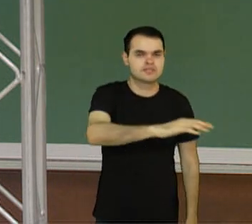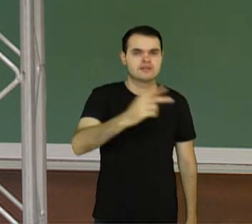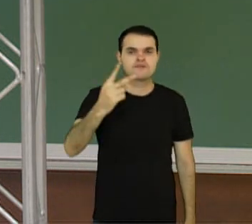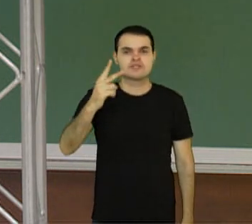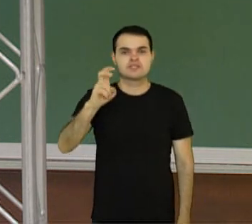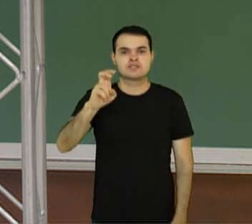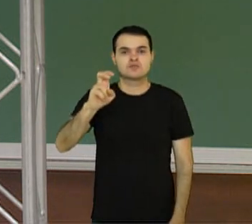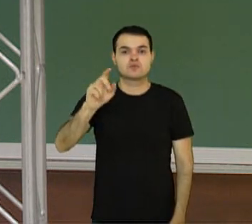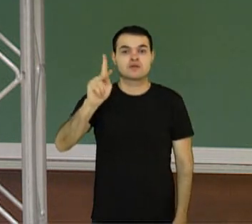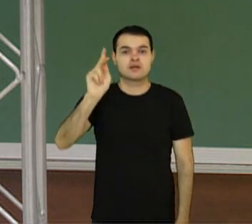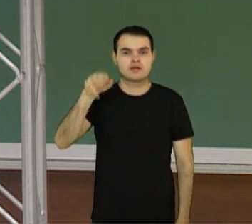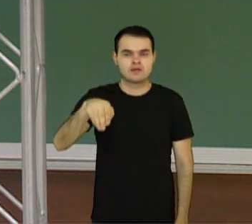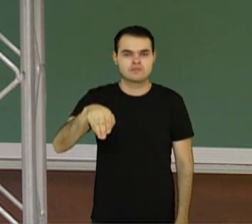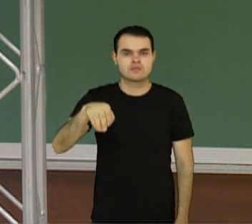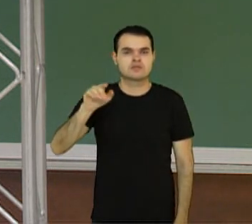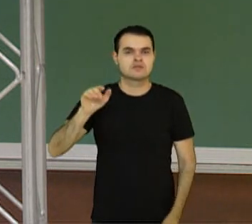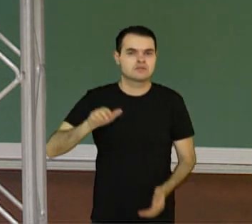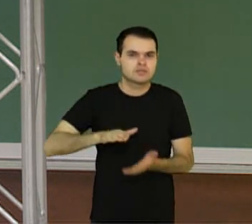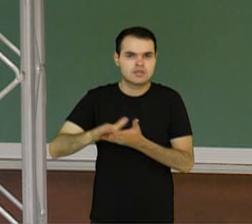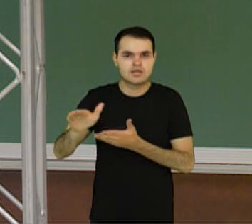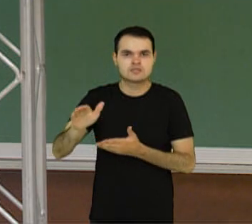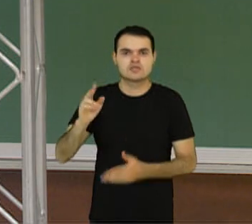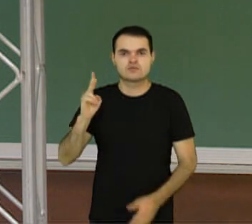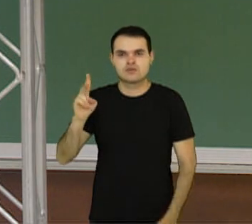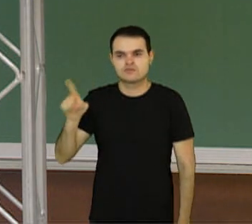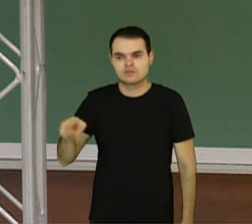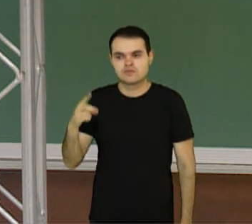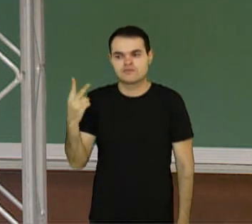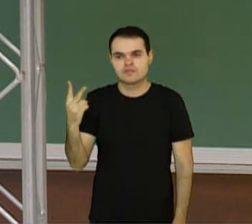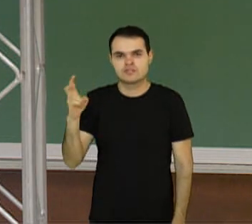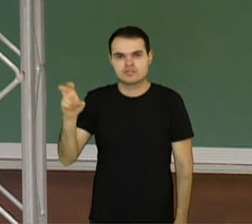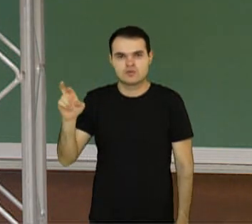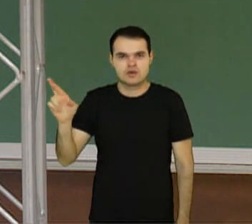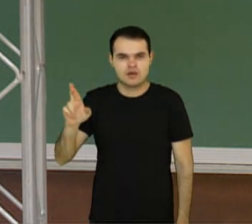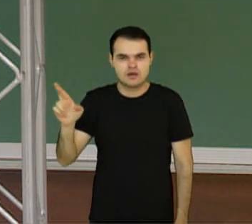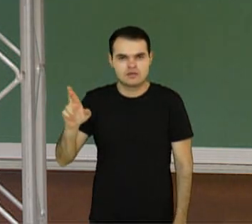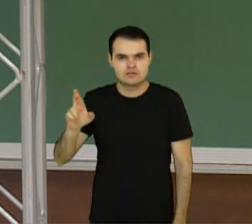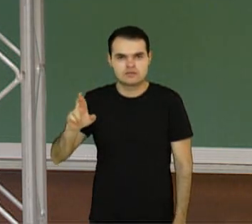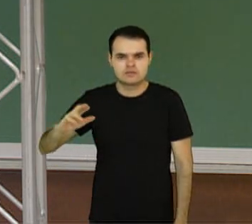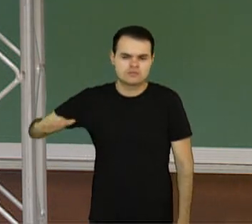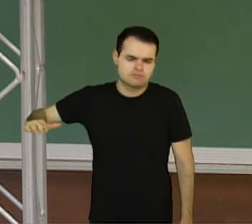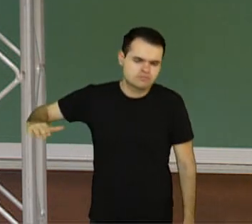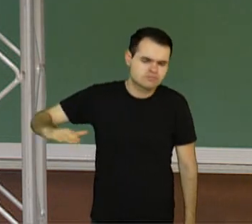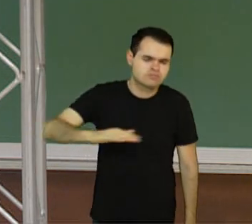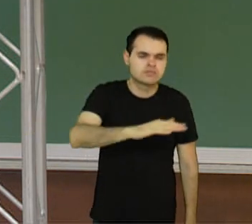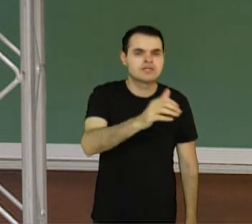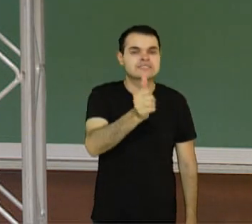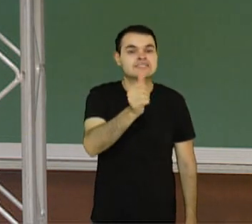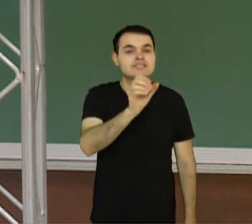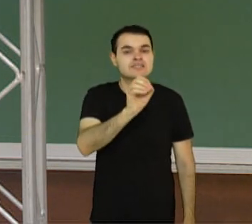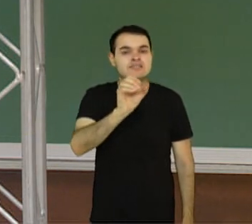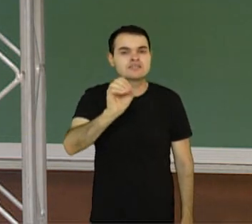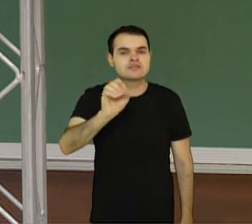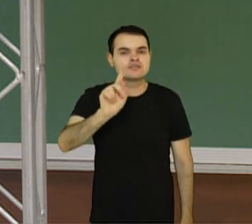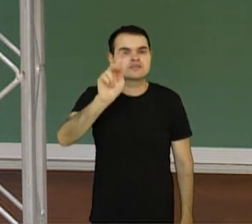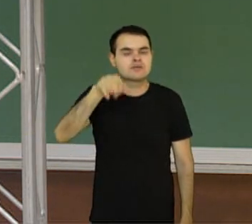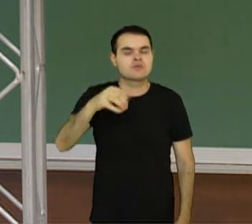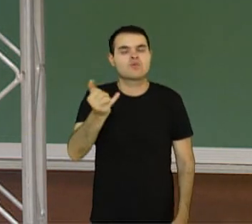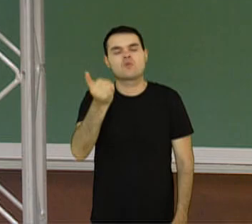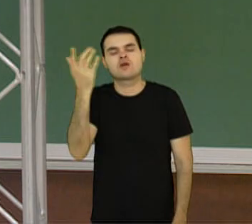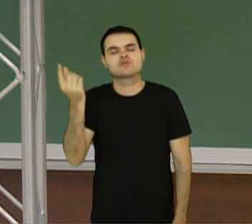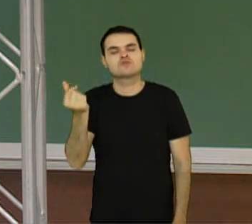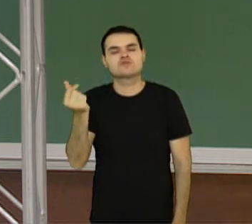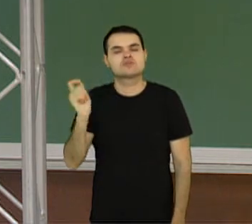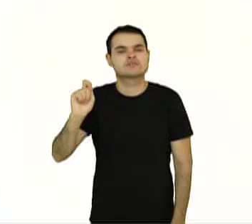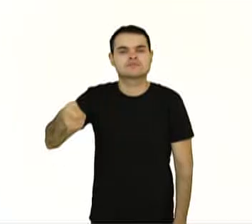quilômetros, então, ele gasta R$ 2,25. E para percorrer 600 quilômetros, quanto que ele vai gastar? Então,